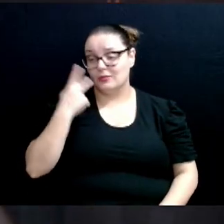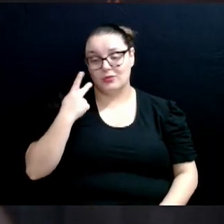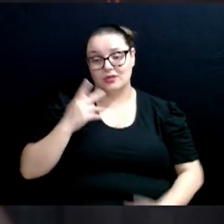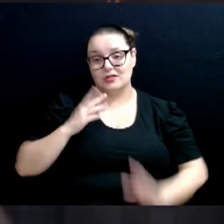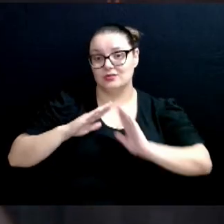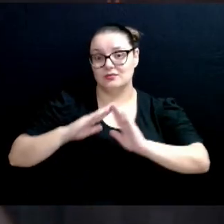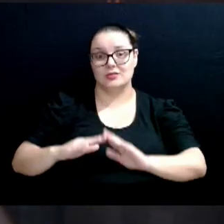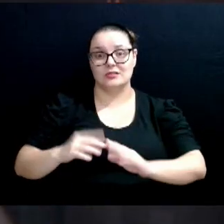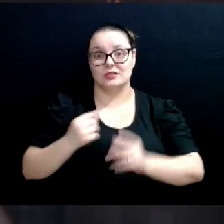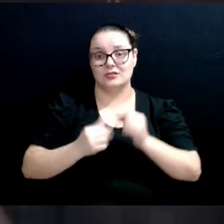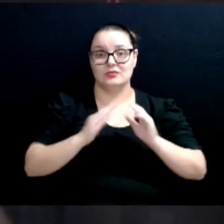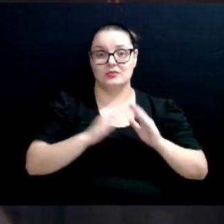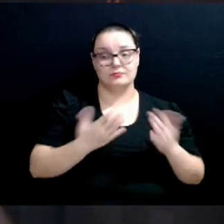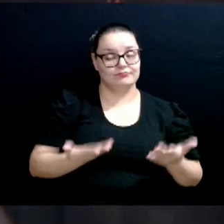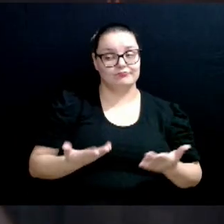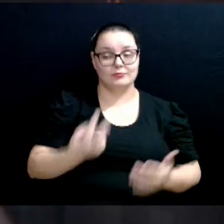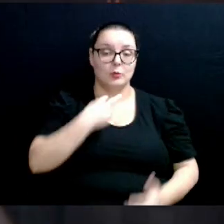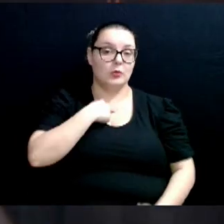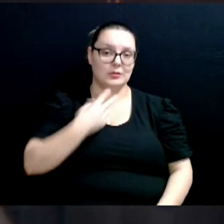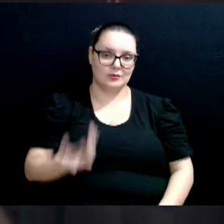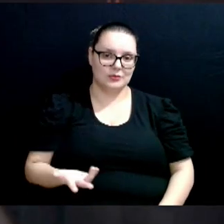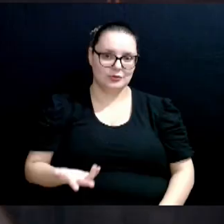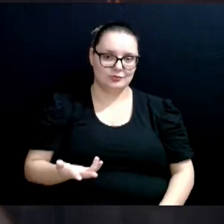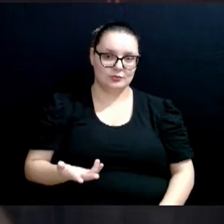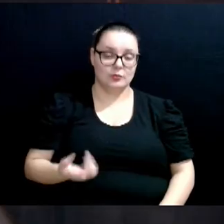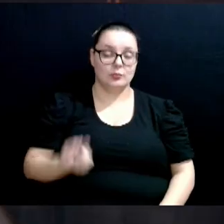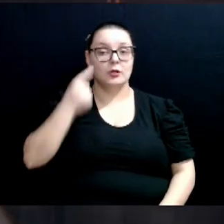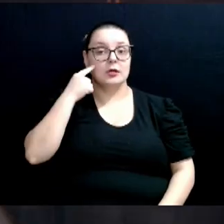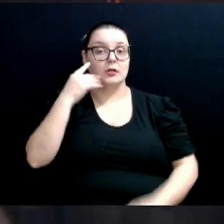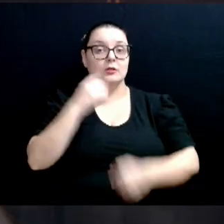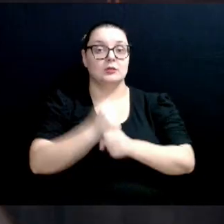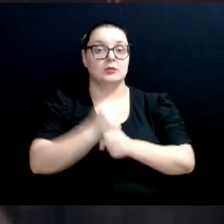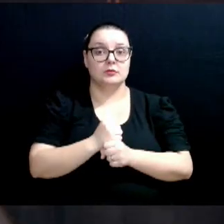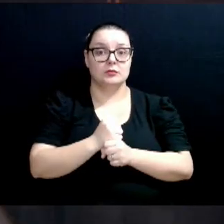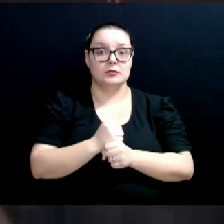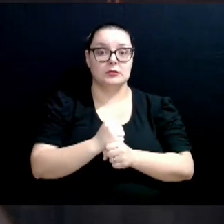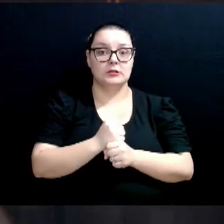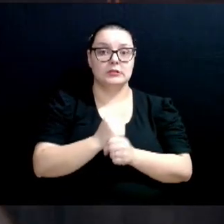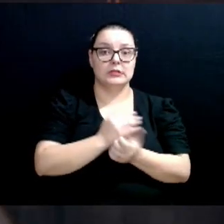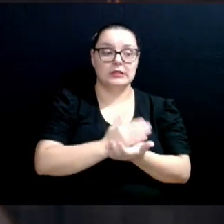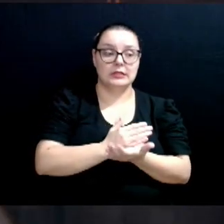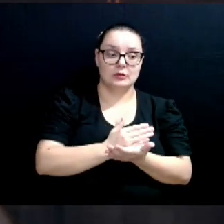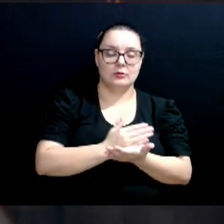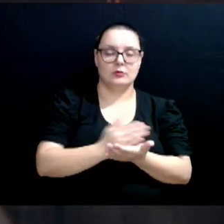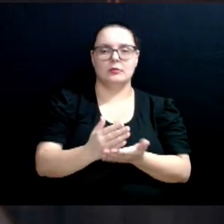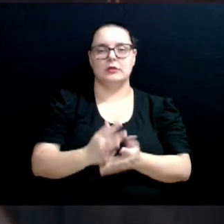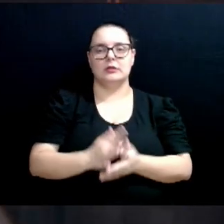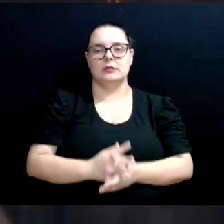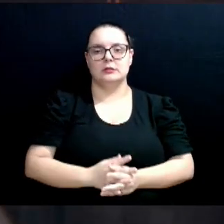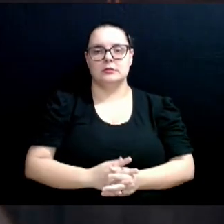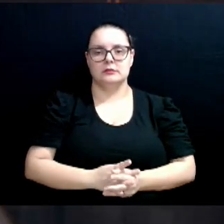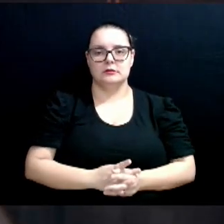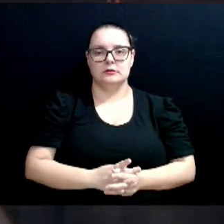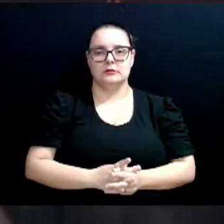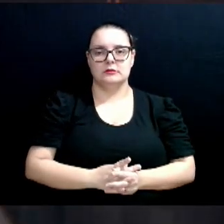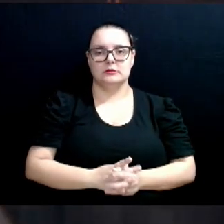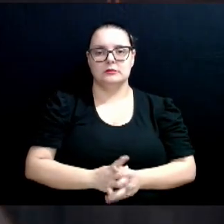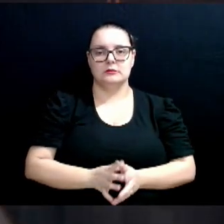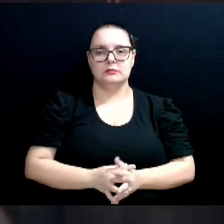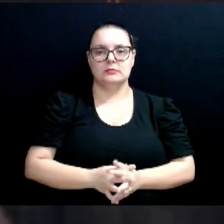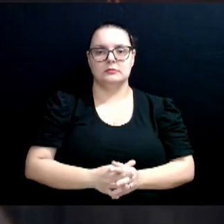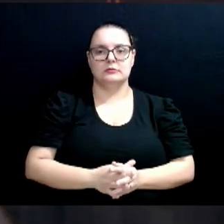não temos a política. Porque, em geral, o que a pessoa faz? Ela começa a se explicar